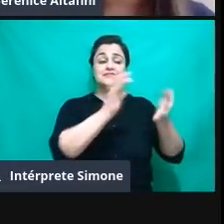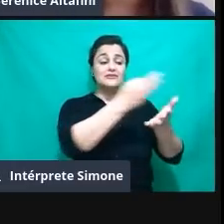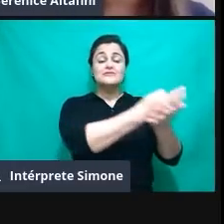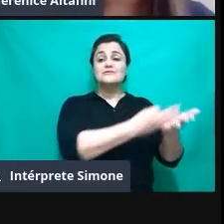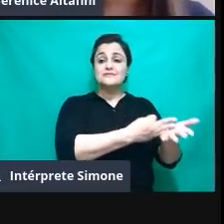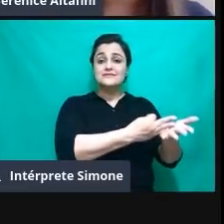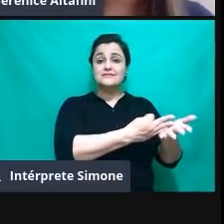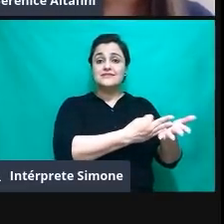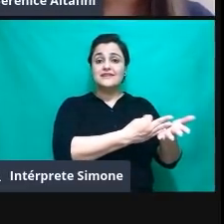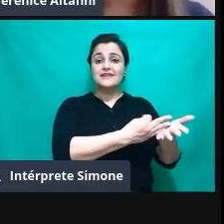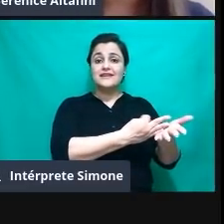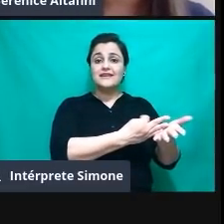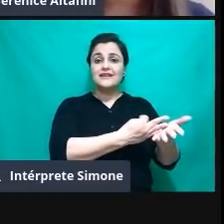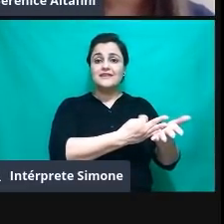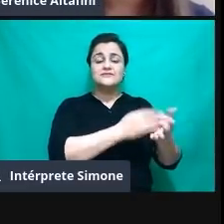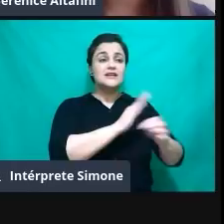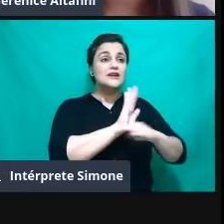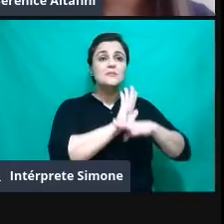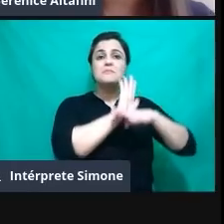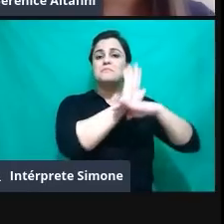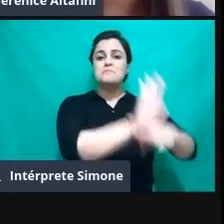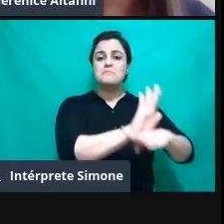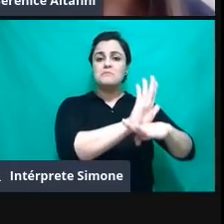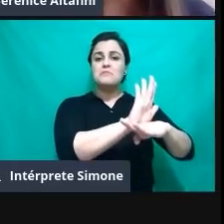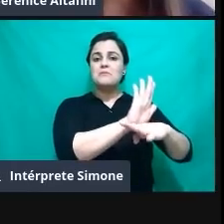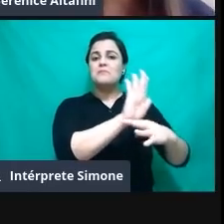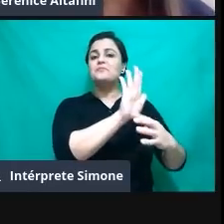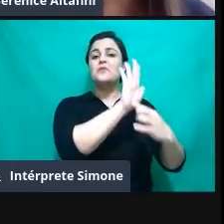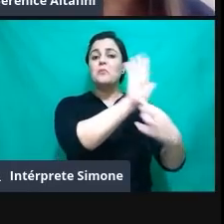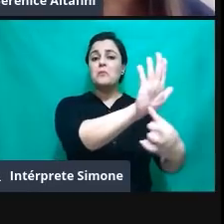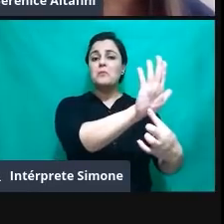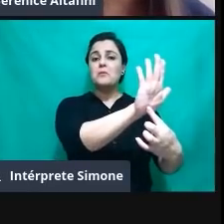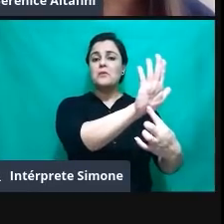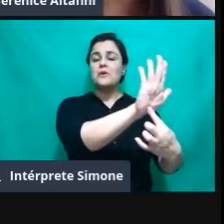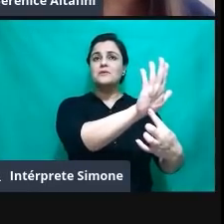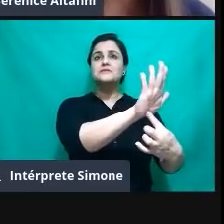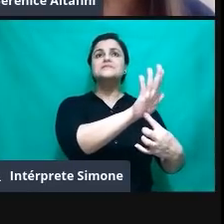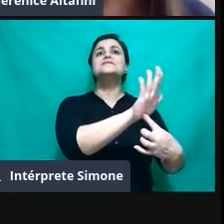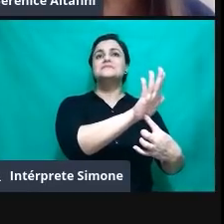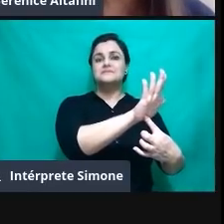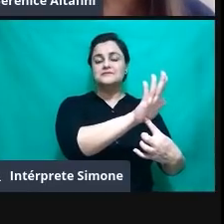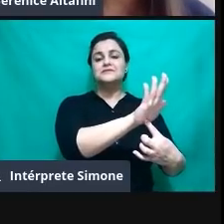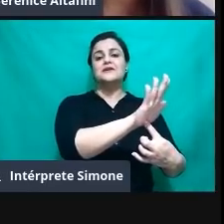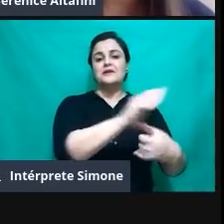voz trouxe, né, a voz da população. Então, nós temos também,